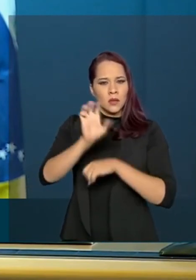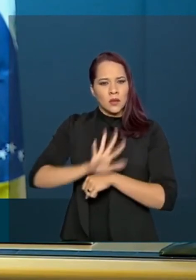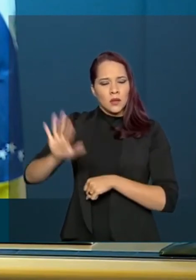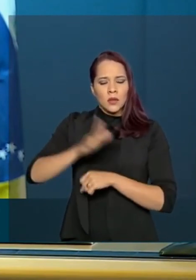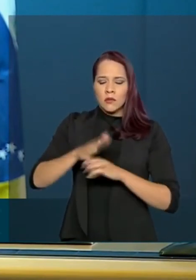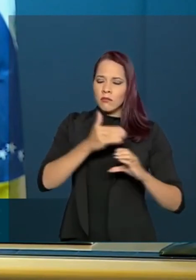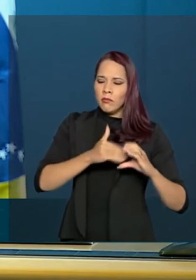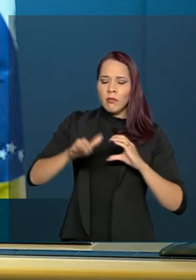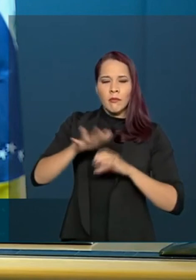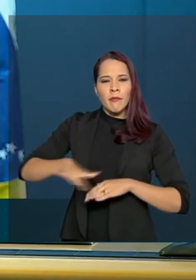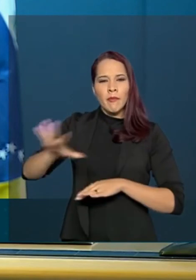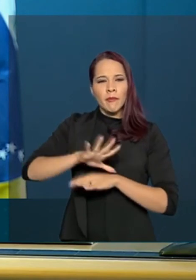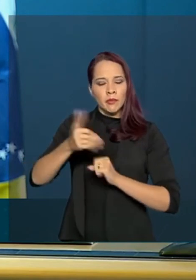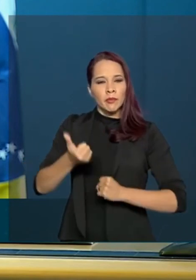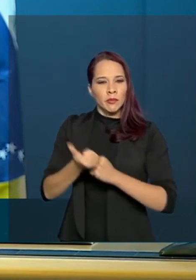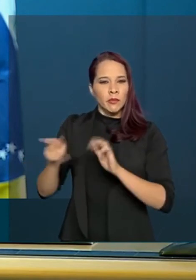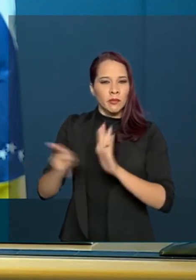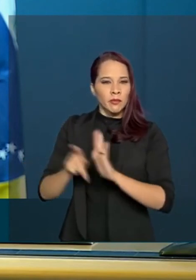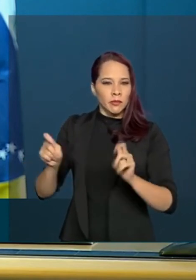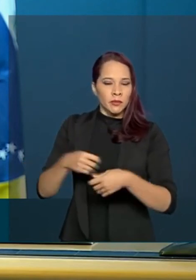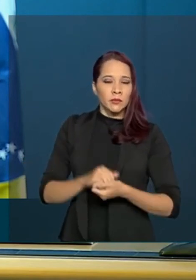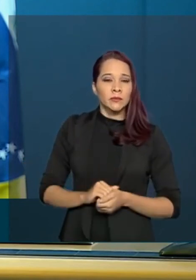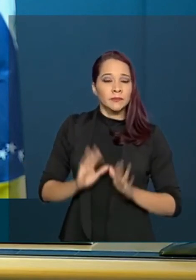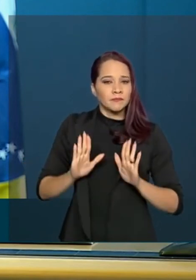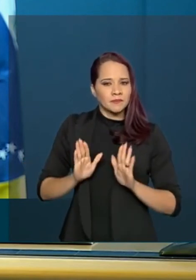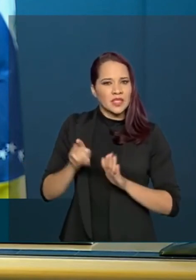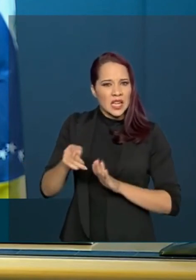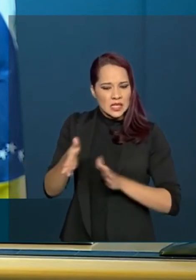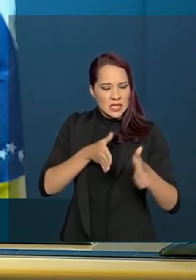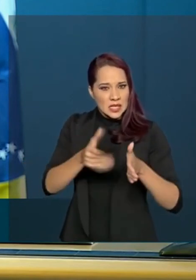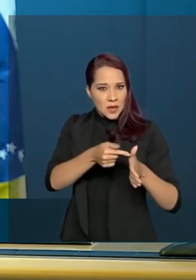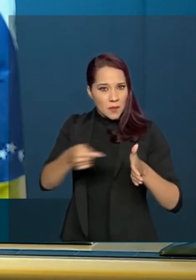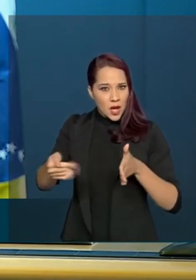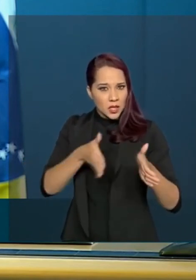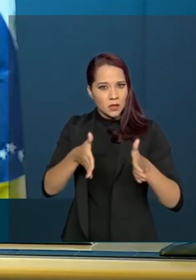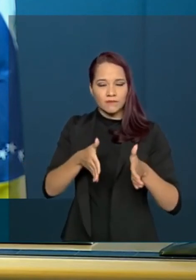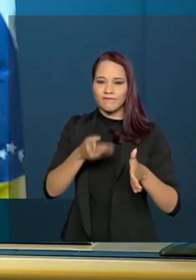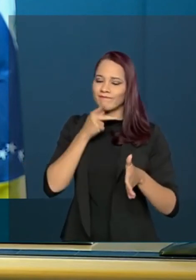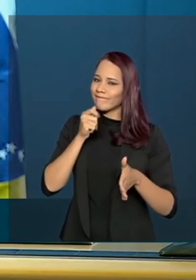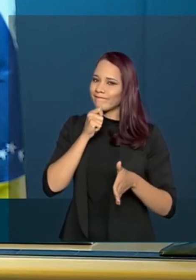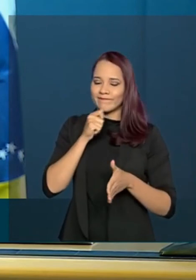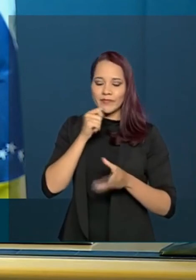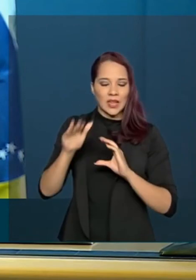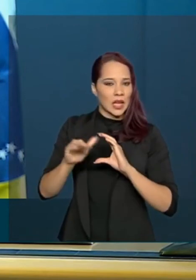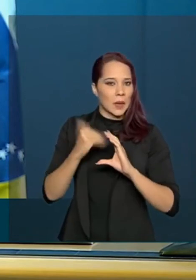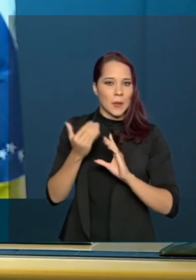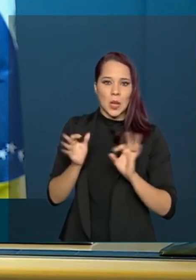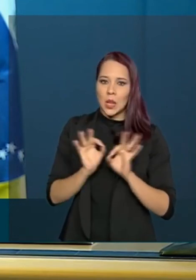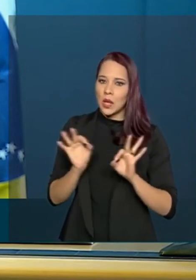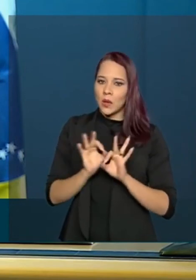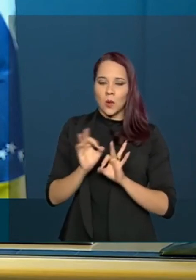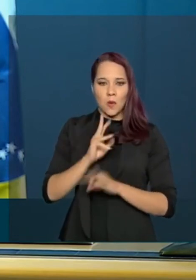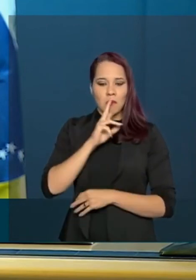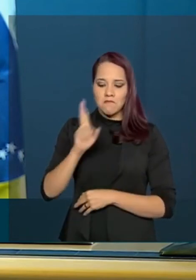setor de suporte competente, mas especificamente nessa semana nós não recebemos nenhuma informação,